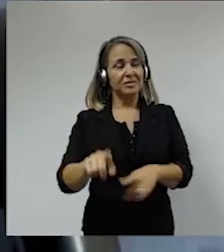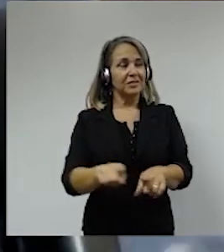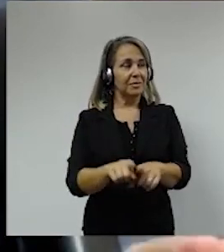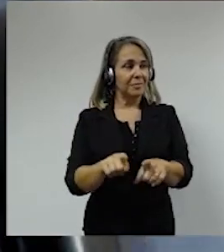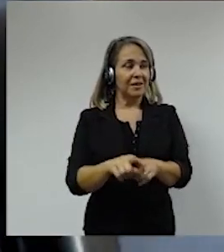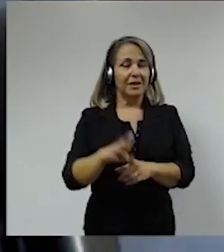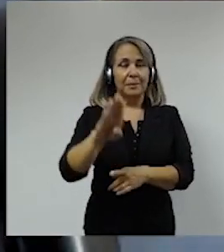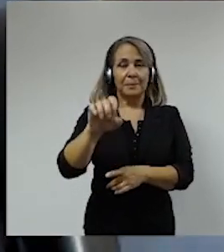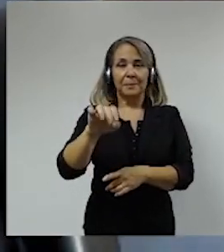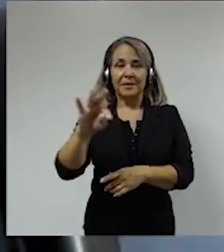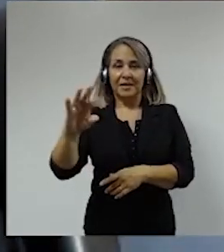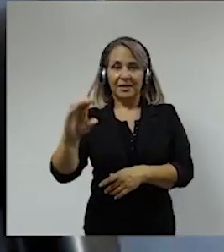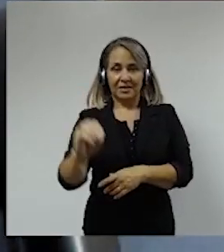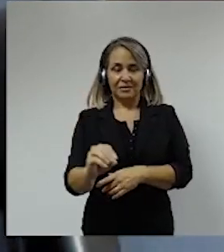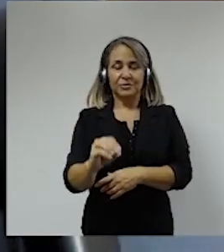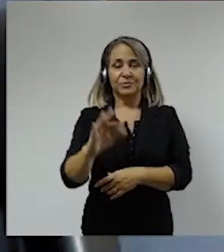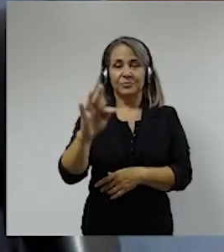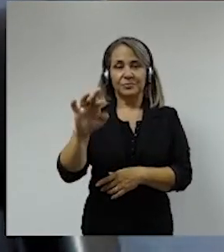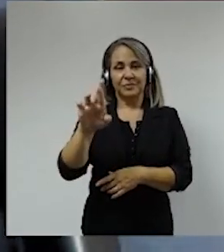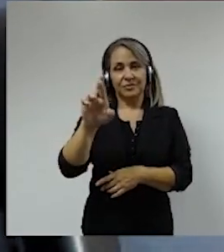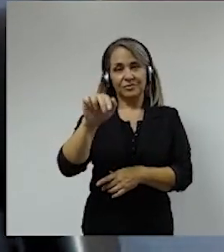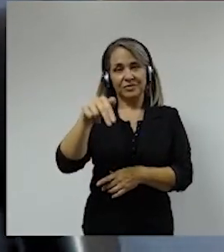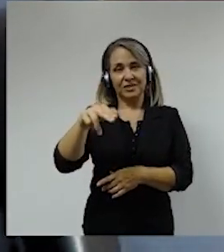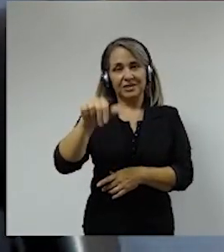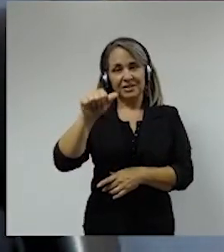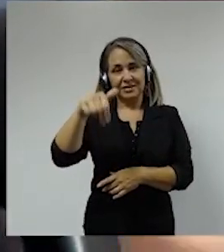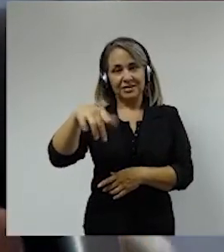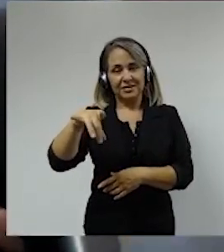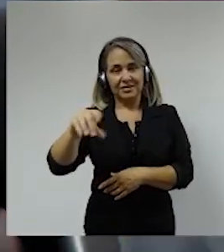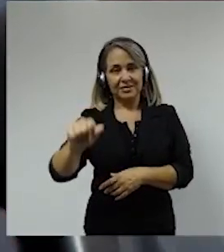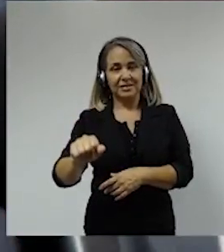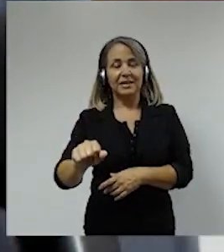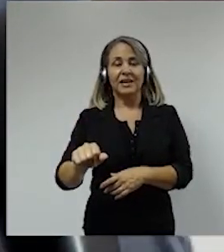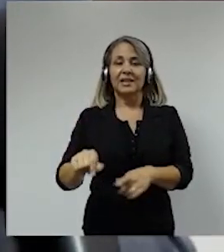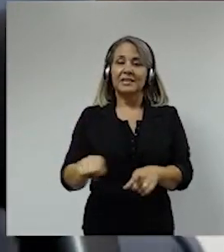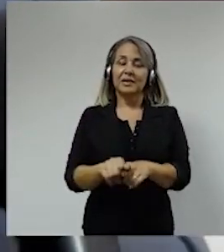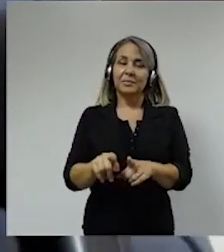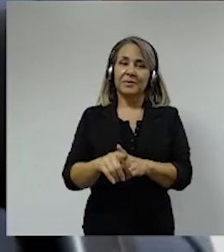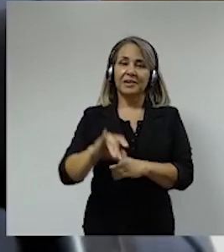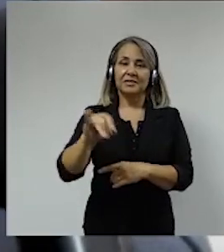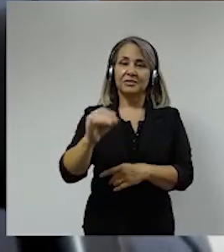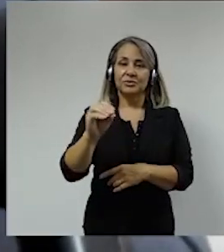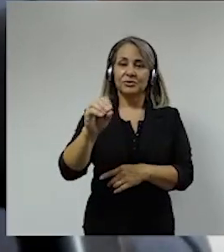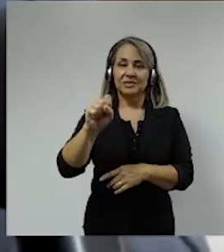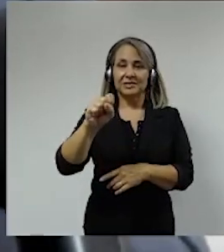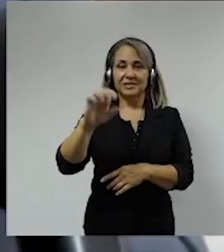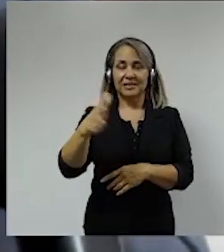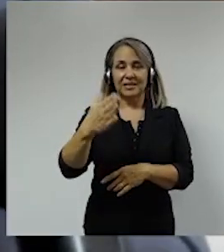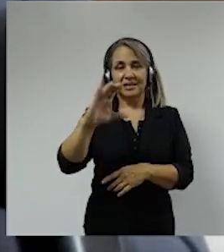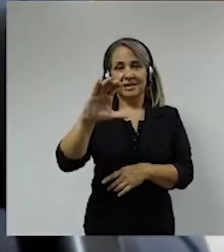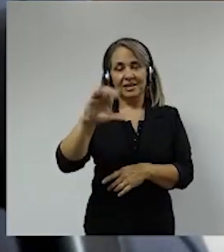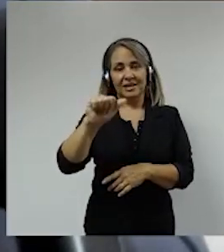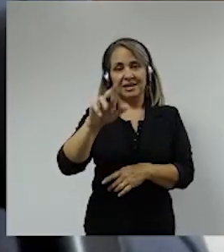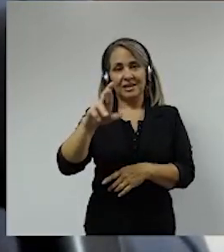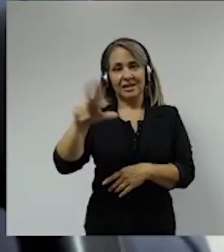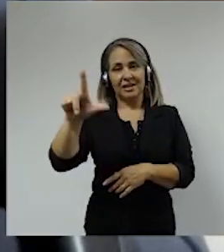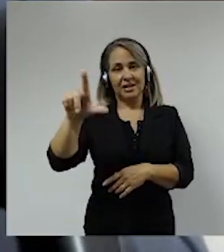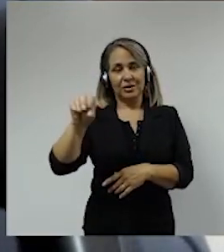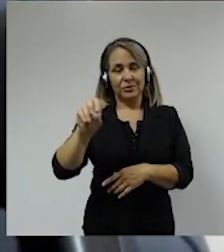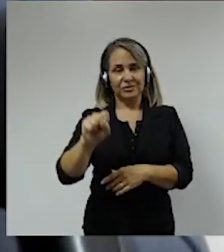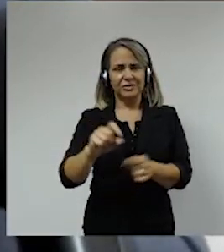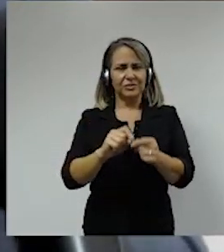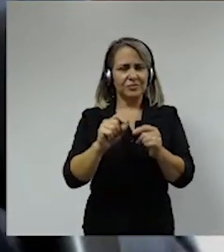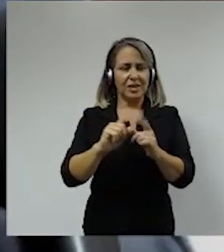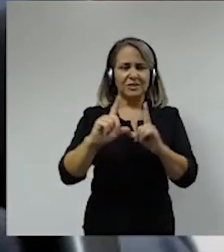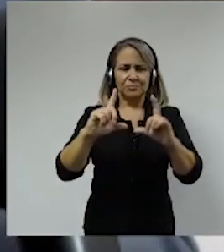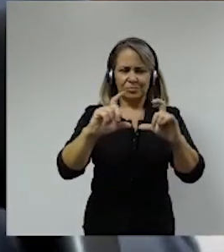Teixeira, doutora Fernanda Mello, doutora Mariana Dourados, doutor José Carlos Pimentel, é tanta gente que fez print,